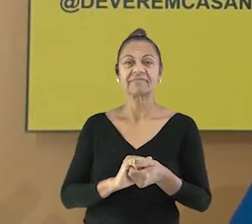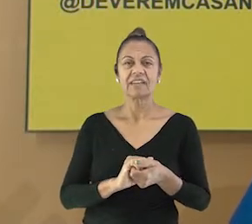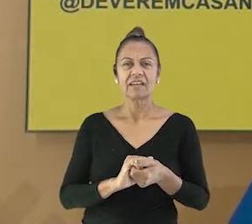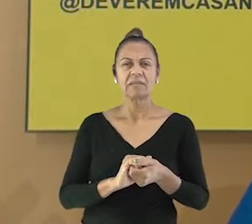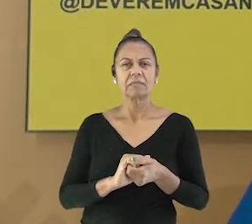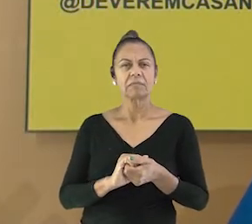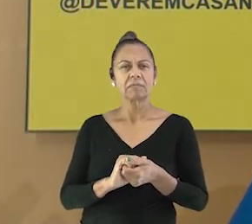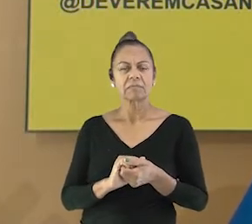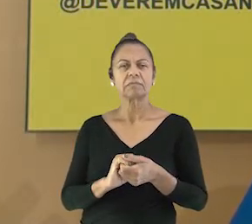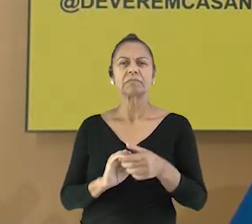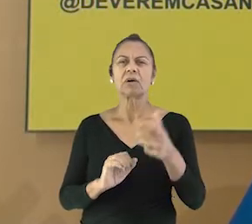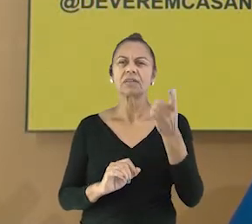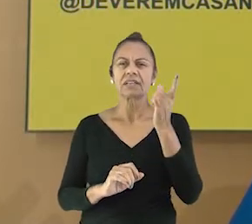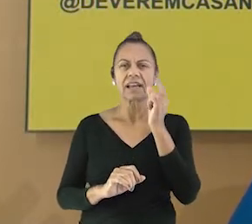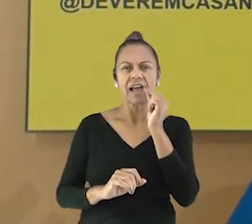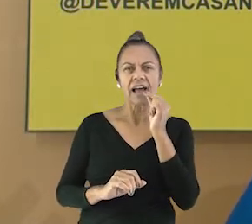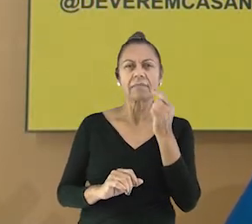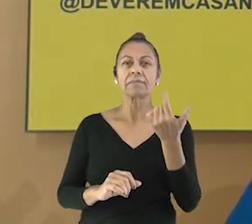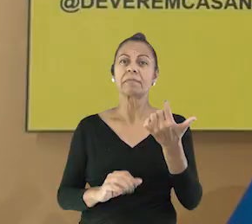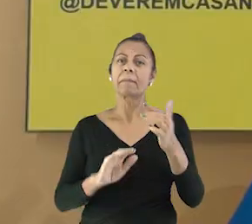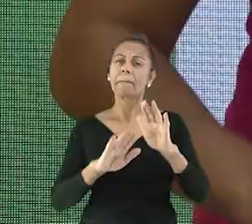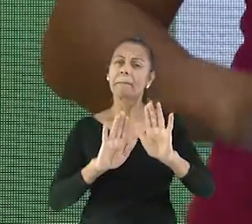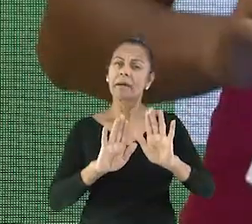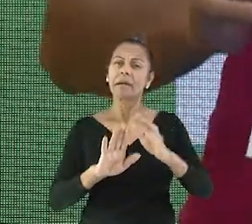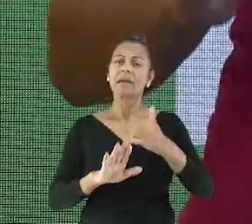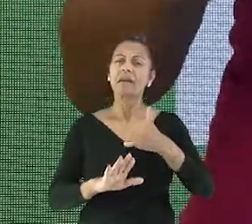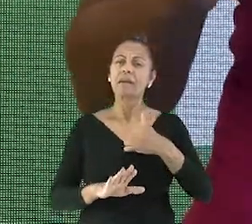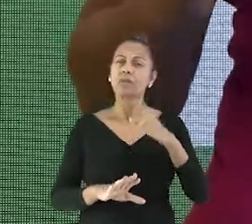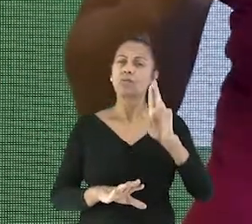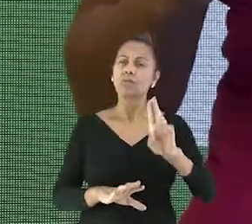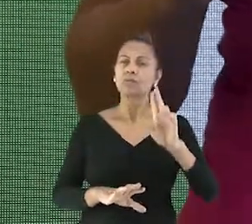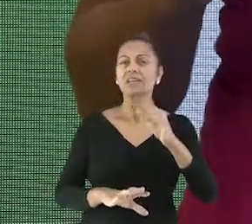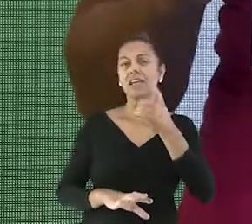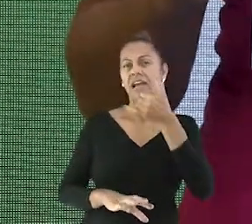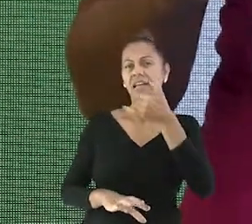desenharam na folha. Esse foi o meu desenho.